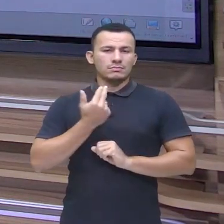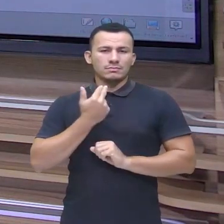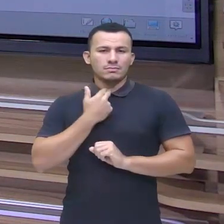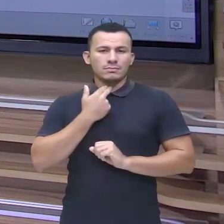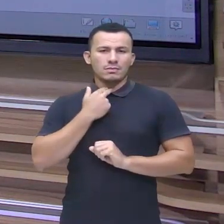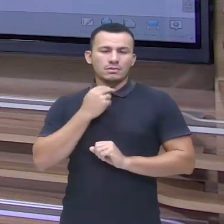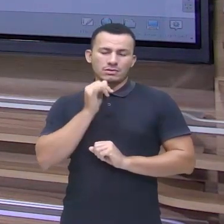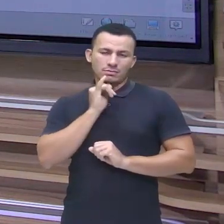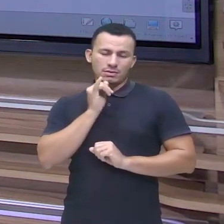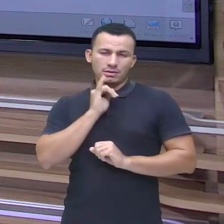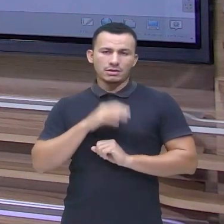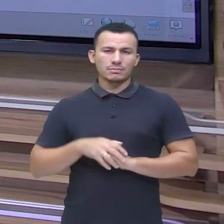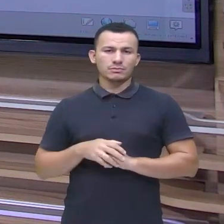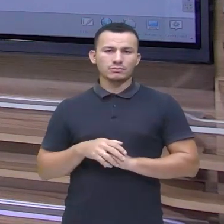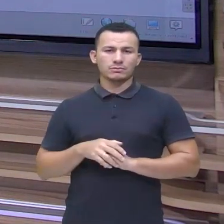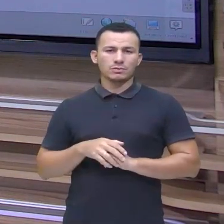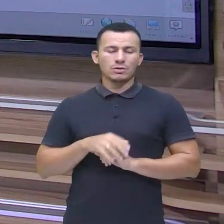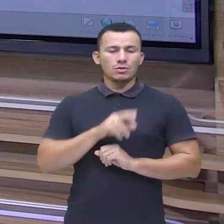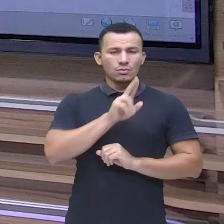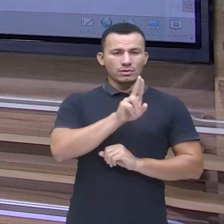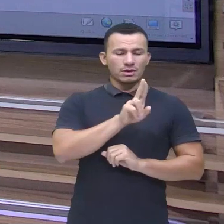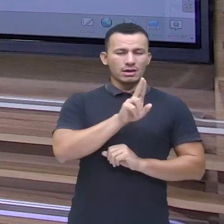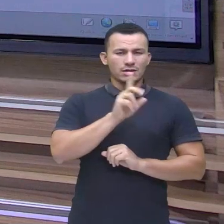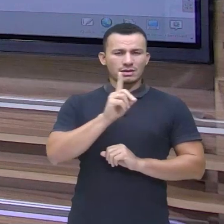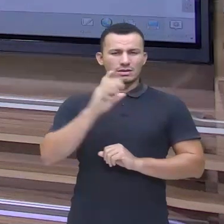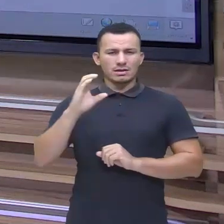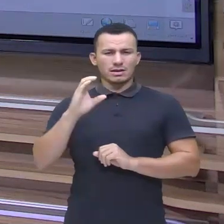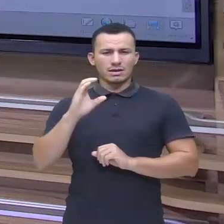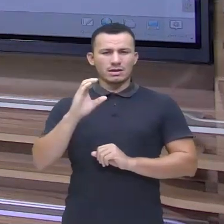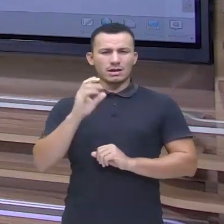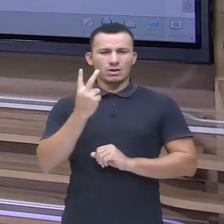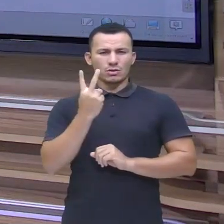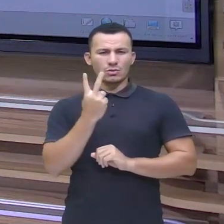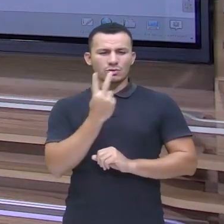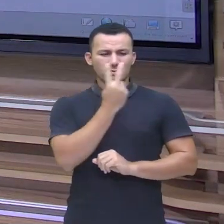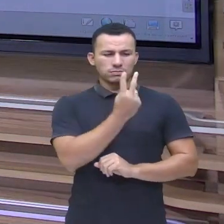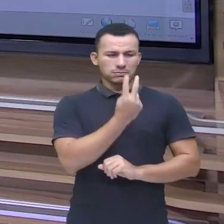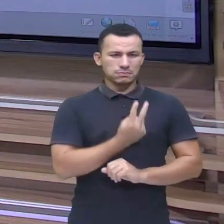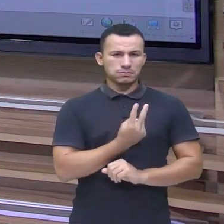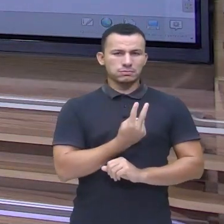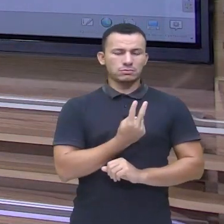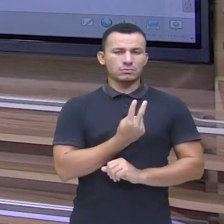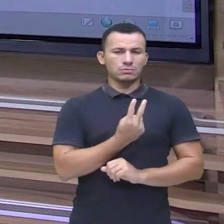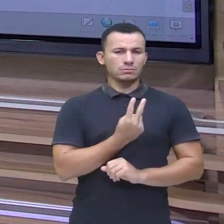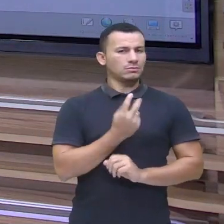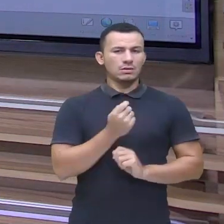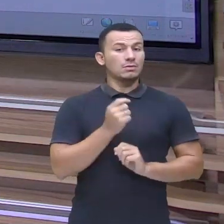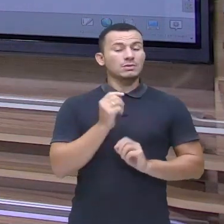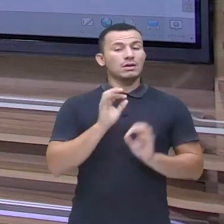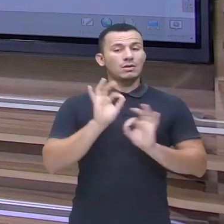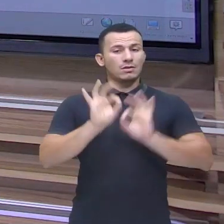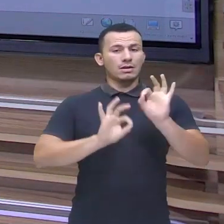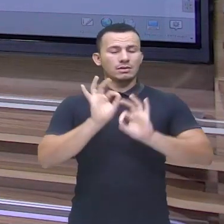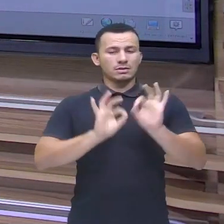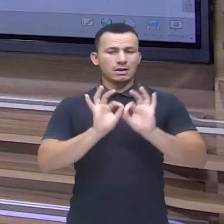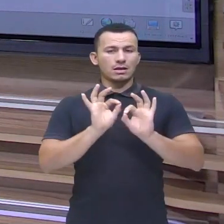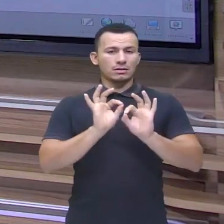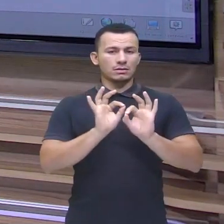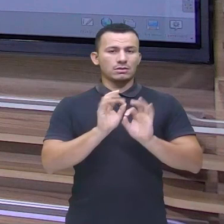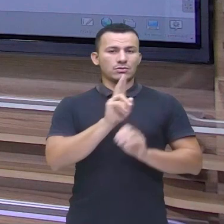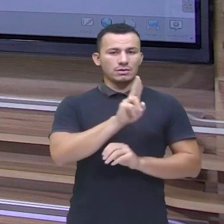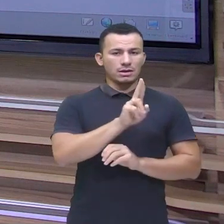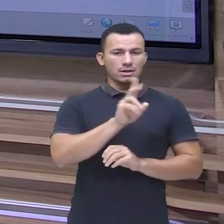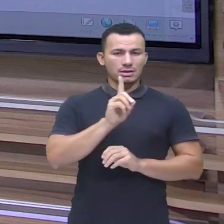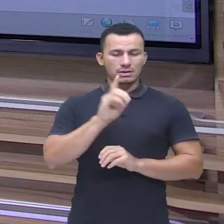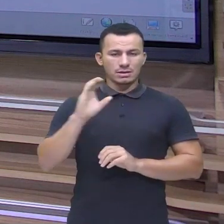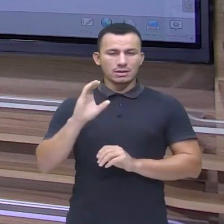deu um número que contém uma unidade e uma dezena, eu não posso deixar os dois algarismos embaixo. O da unidade fica e o das dezenas sobe.